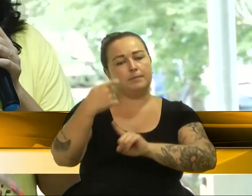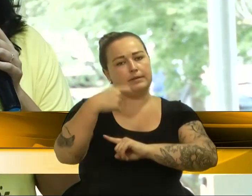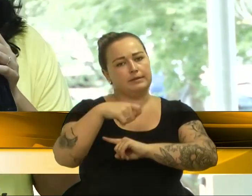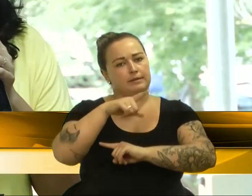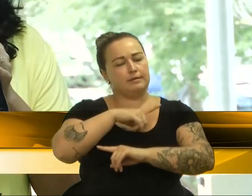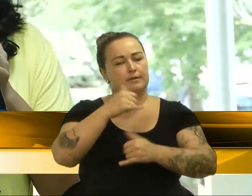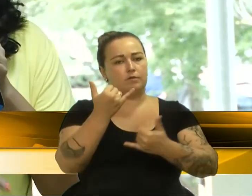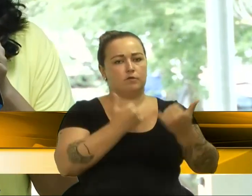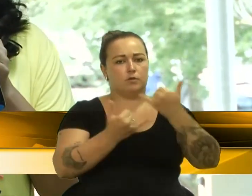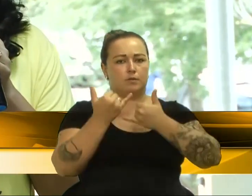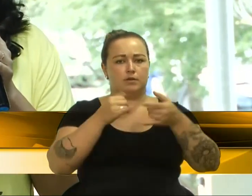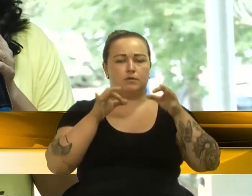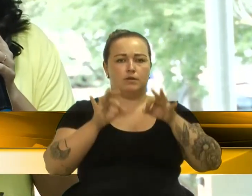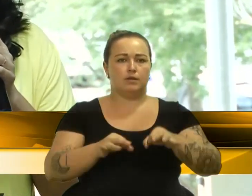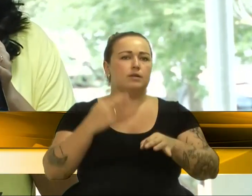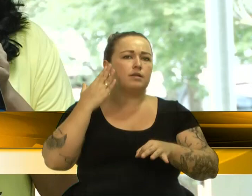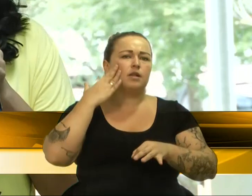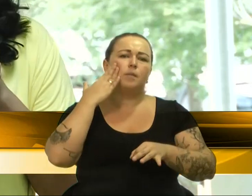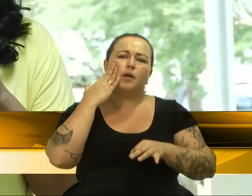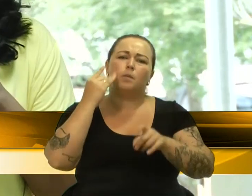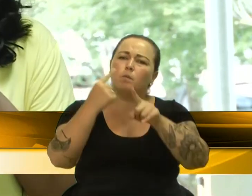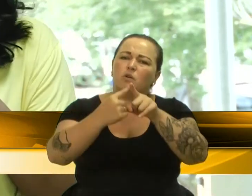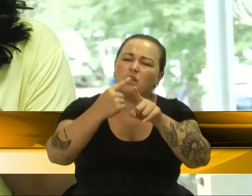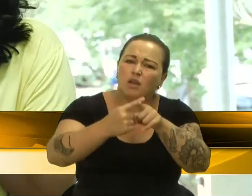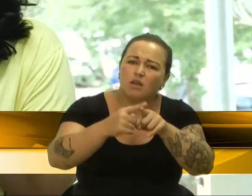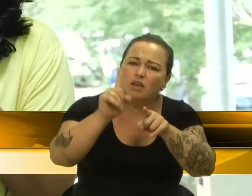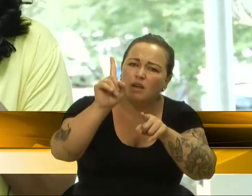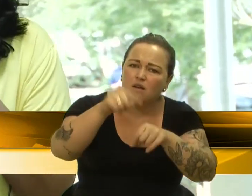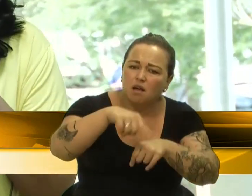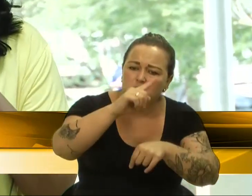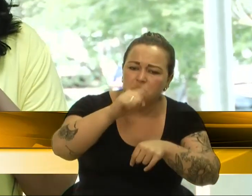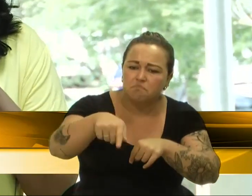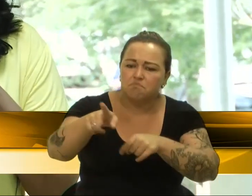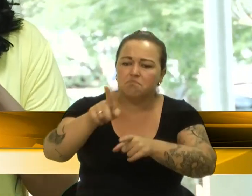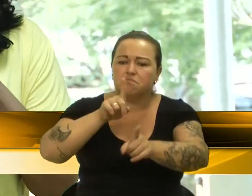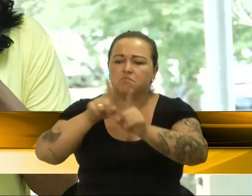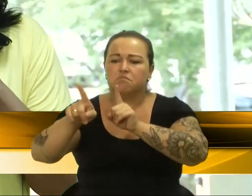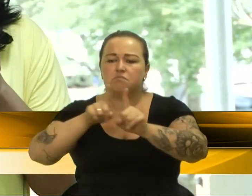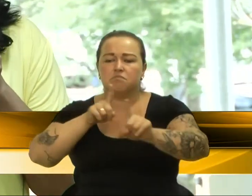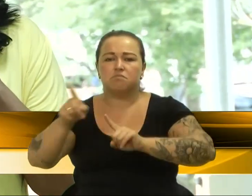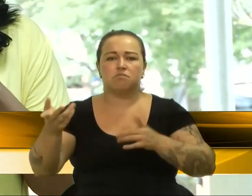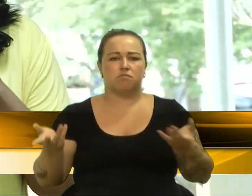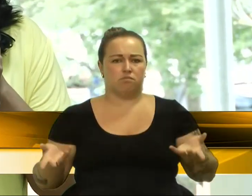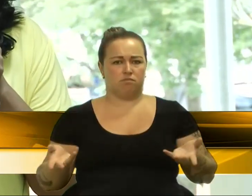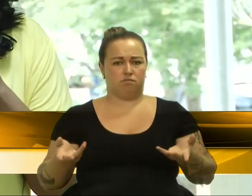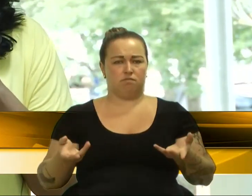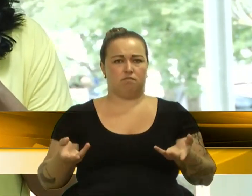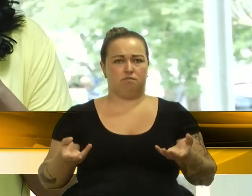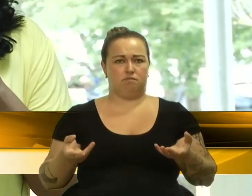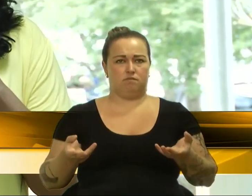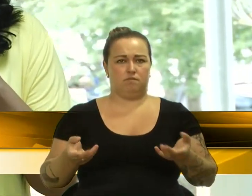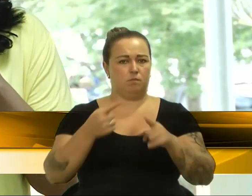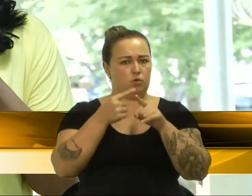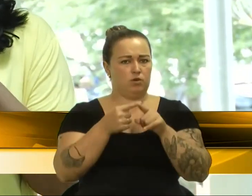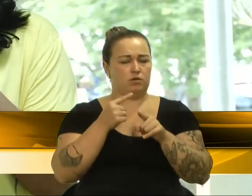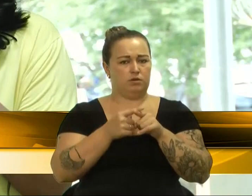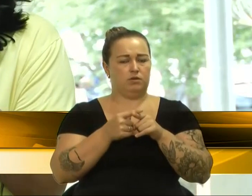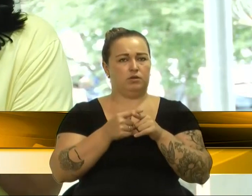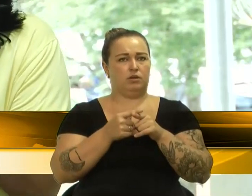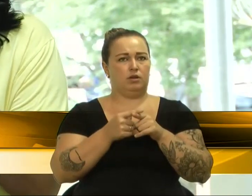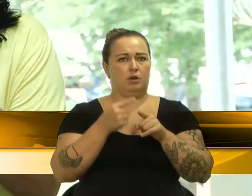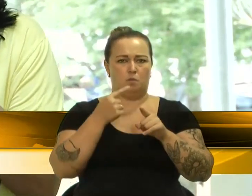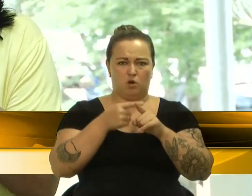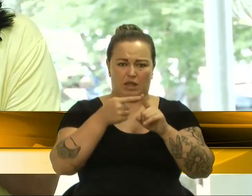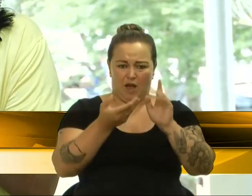essas informações e saber, afinal, o que baseou essa decisão de suspender a tarifa e também qual é o embasamento para aumentar uma tarifa